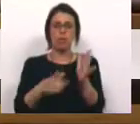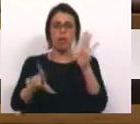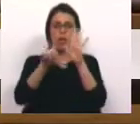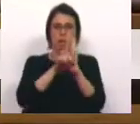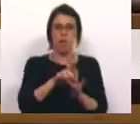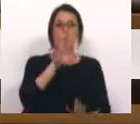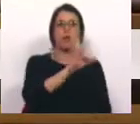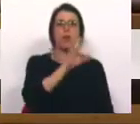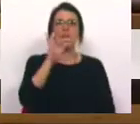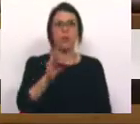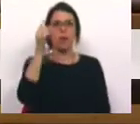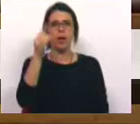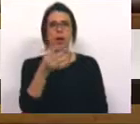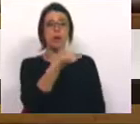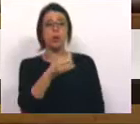Lei nº